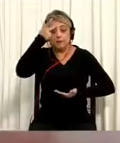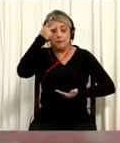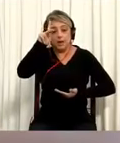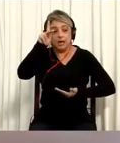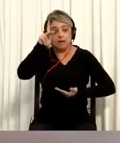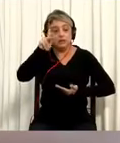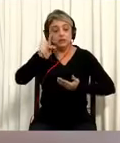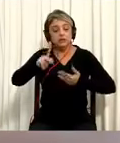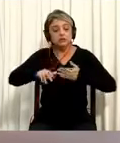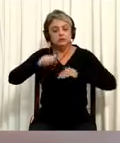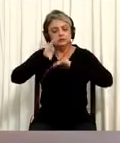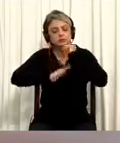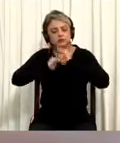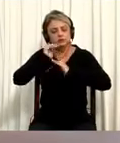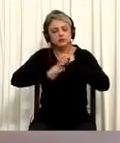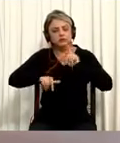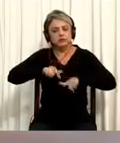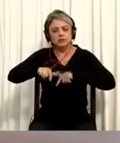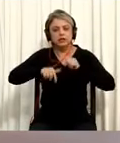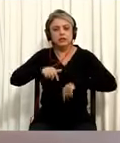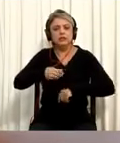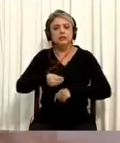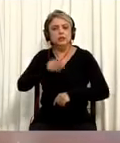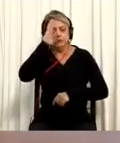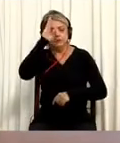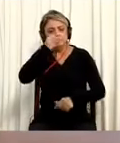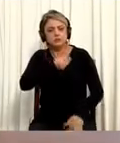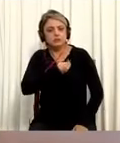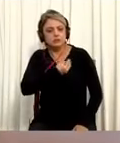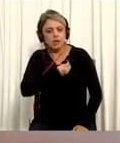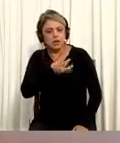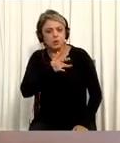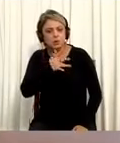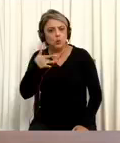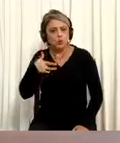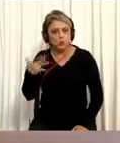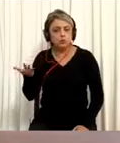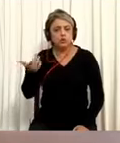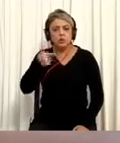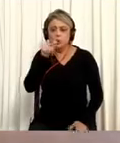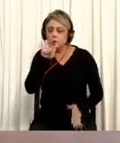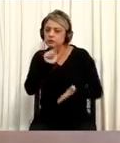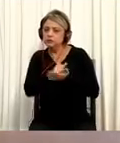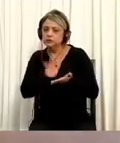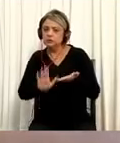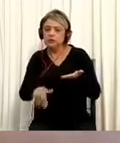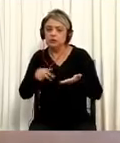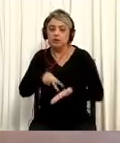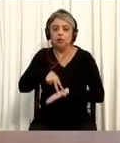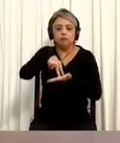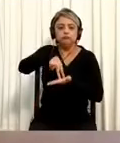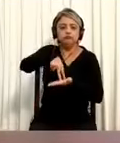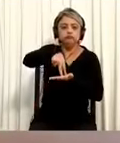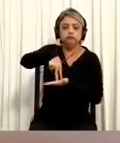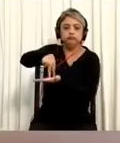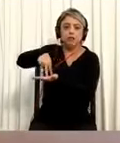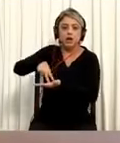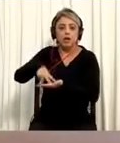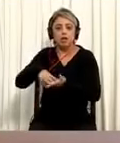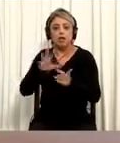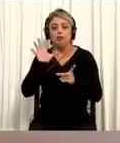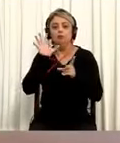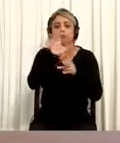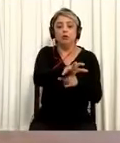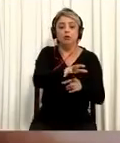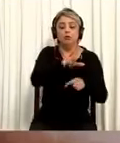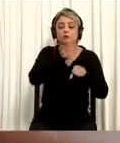estão trabalhando, né, principalmente na saúde ou em outras atividades, que estão na linha de frente, né, no combate à pandemia,